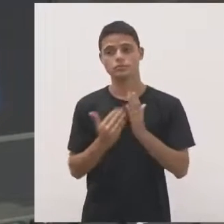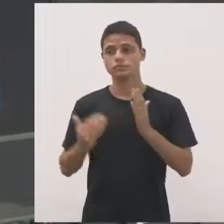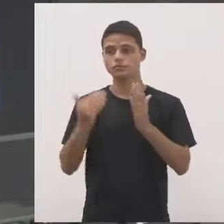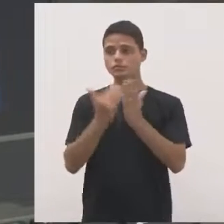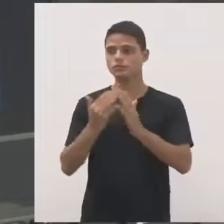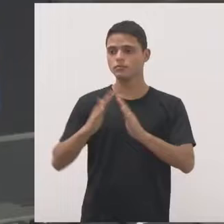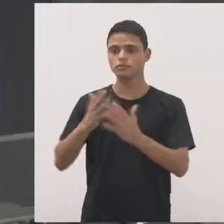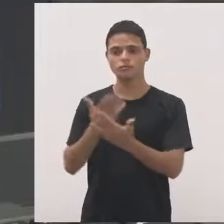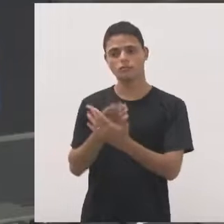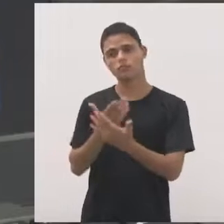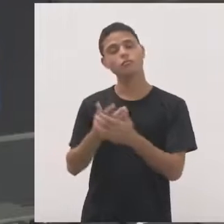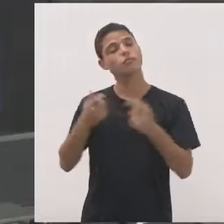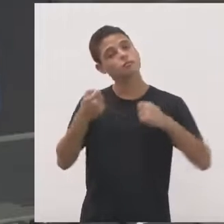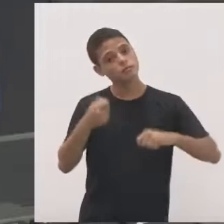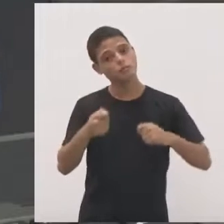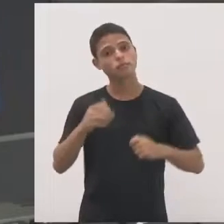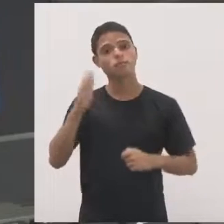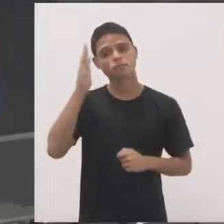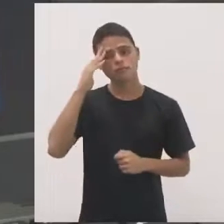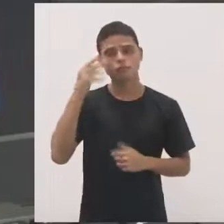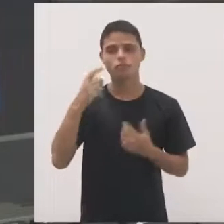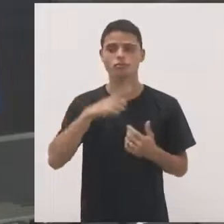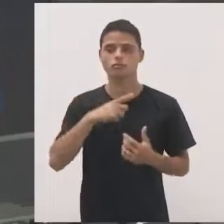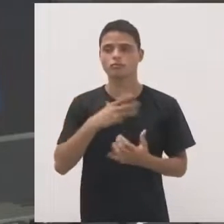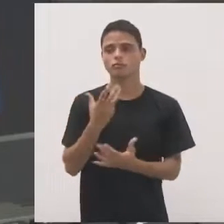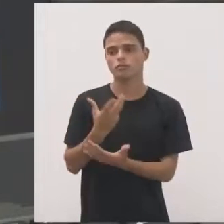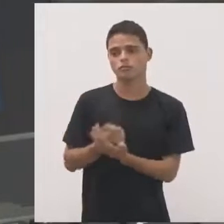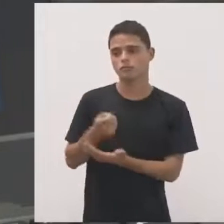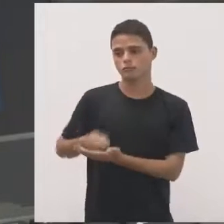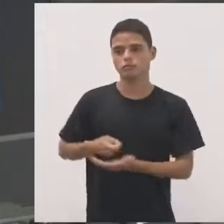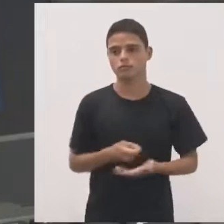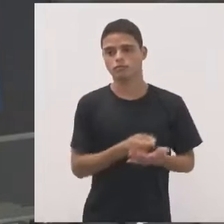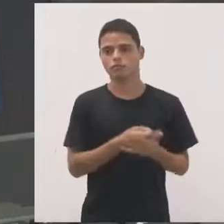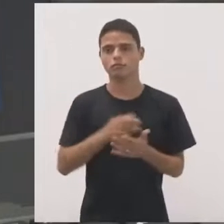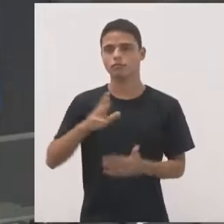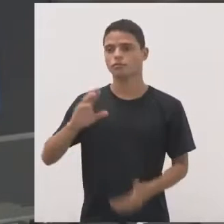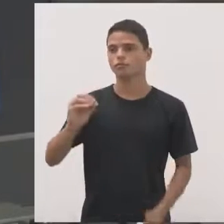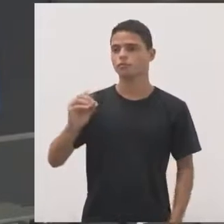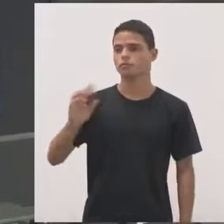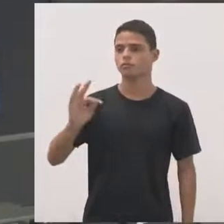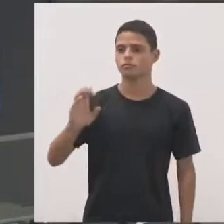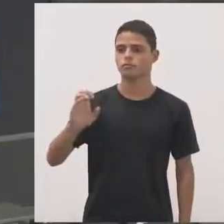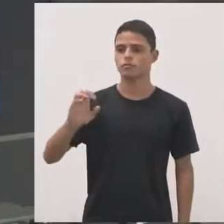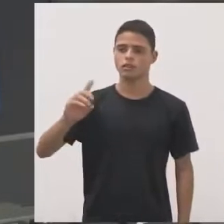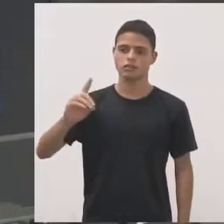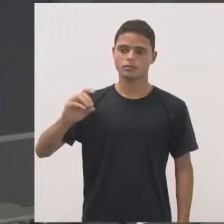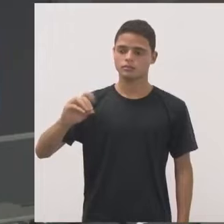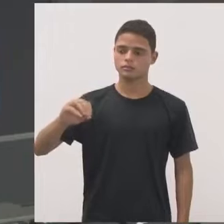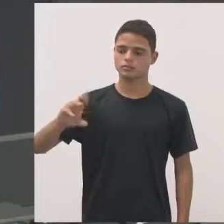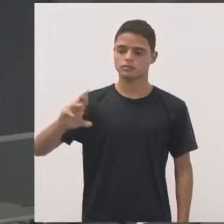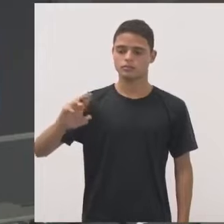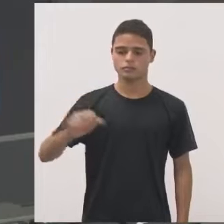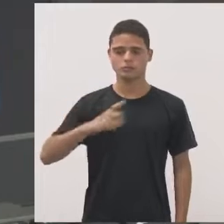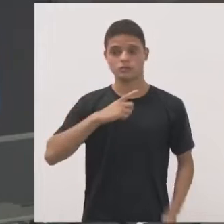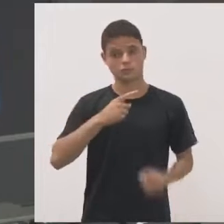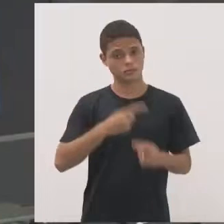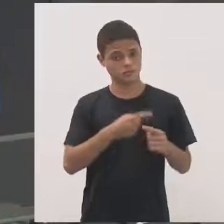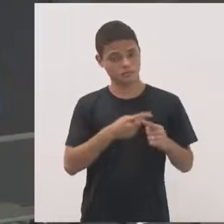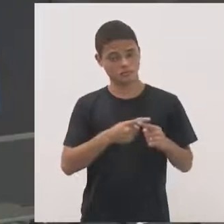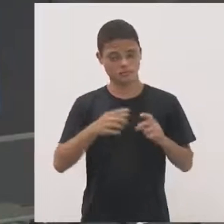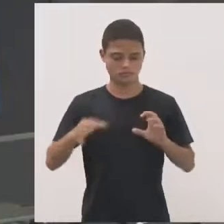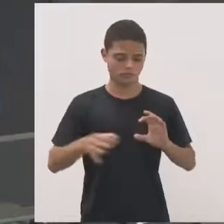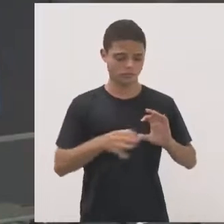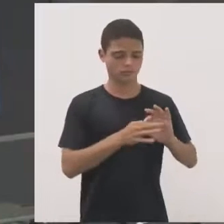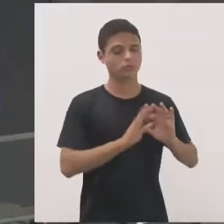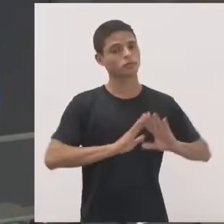acabam tendo que dar um jeitinho. Então, eles compram roteadores caseiros lá e vão fazendo o jeito que dá. Tá bom? Por quê? Porque ele só vai conectar